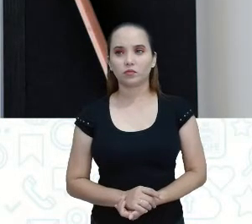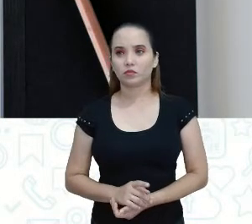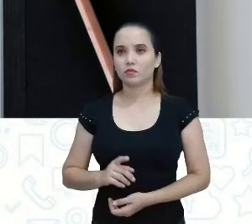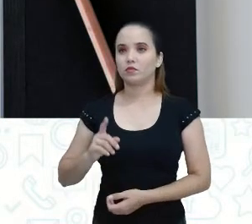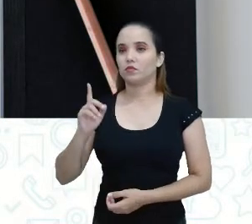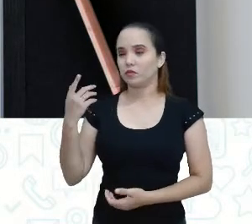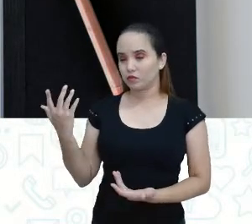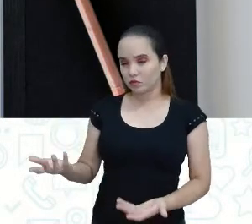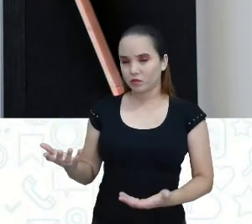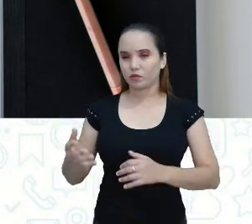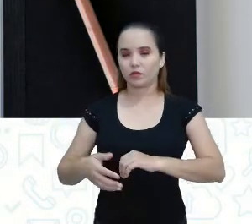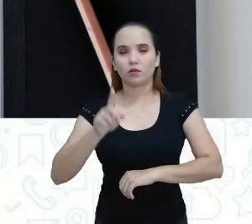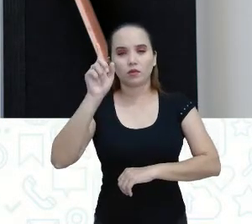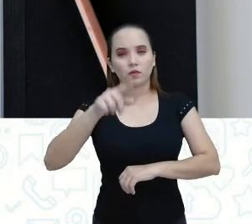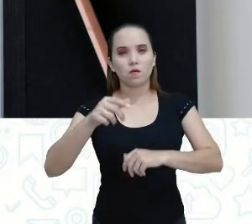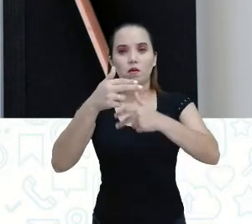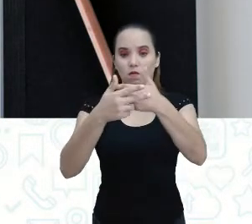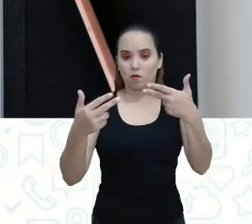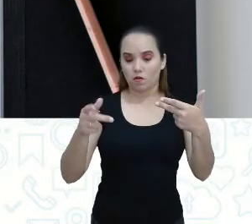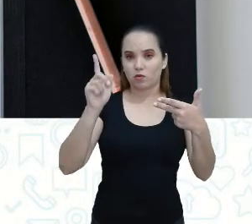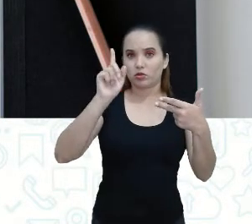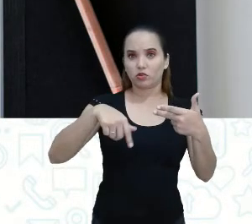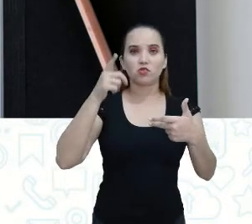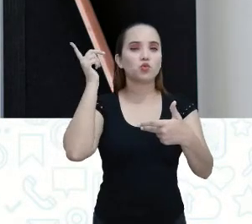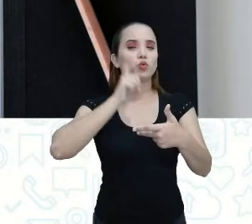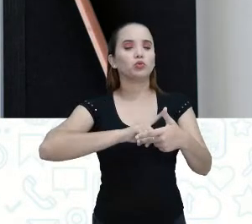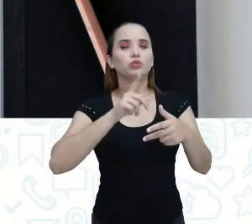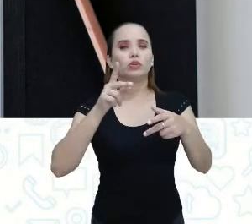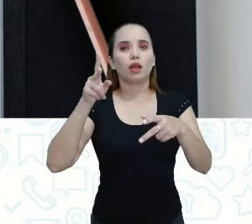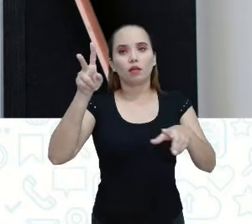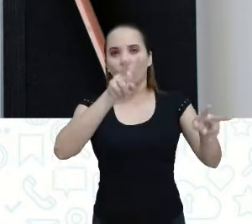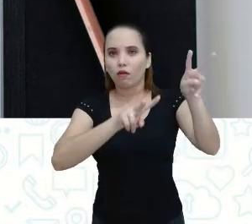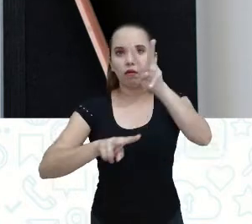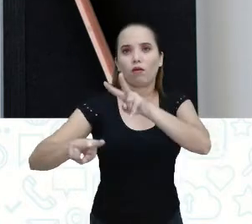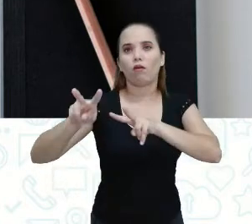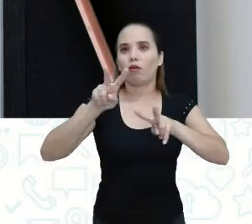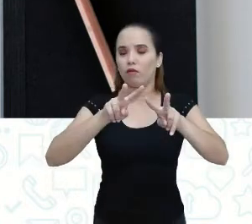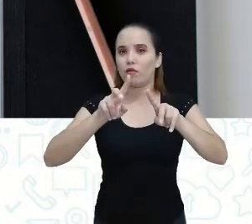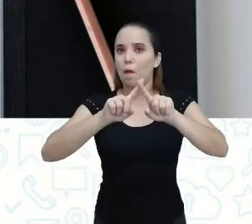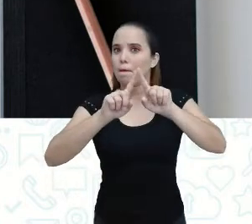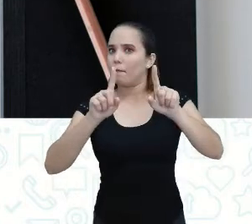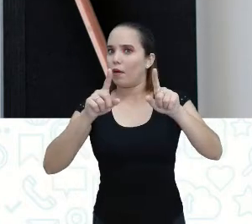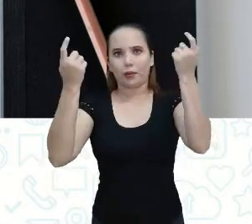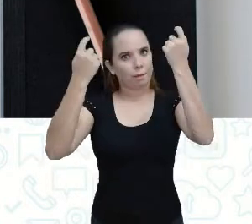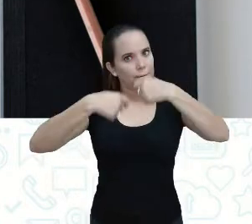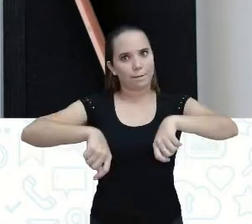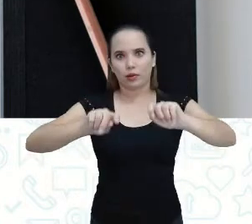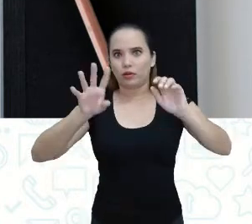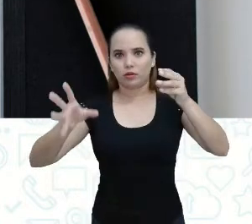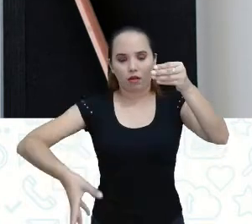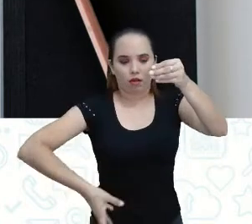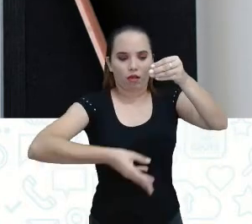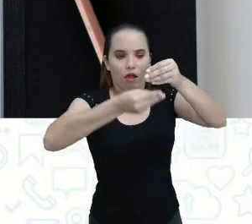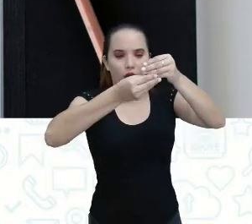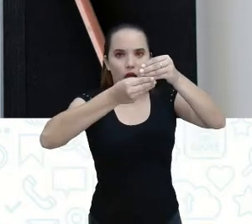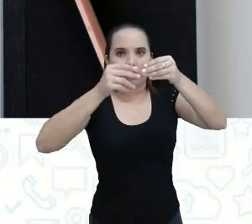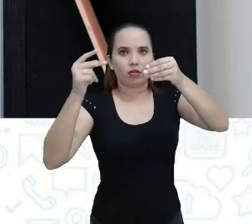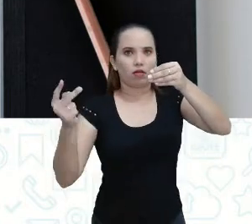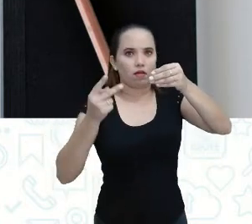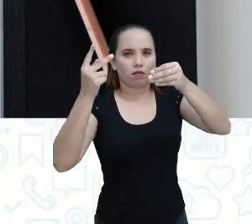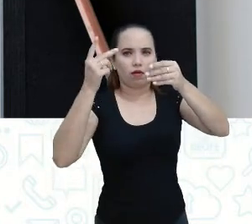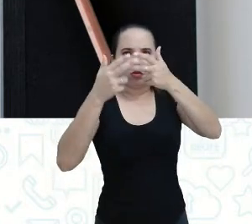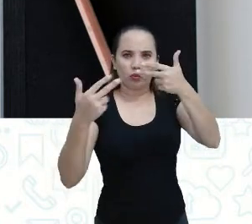aquilo que se vê da forma mais realista possível, sem acrescentar qualquer juízo de valor. Então, estou